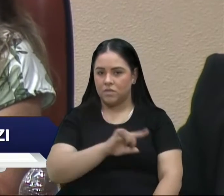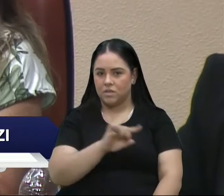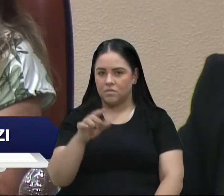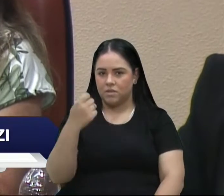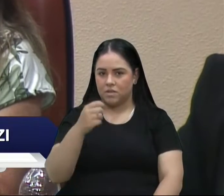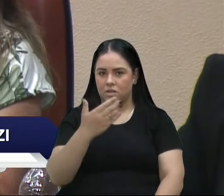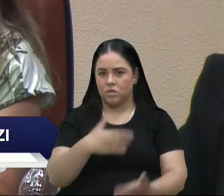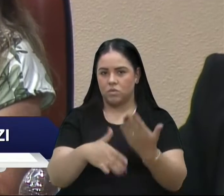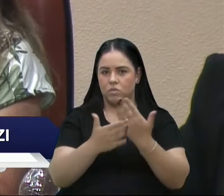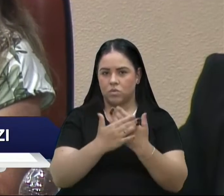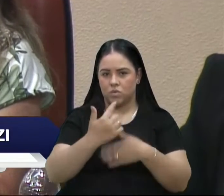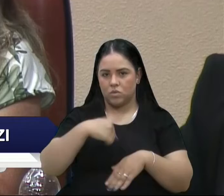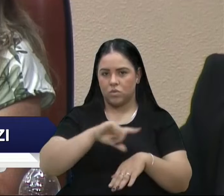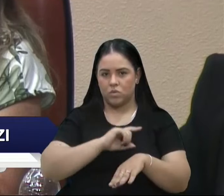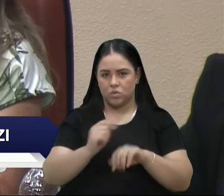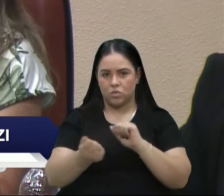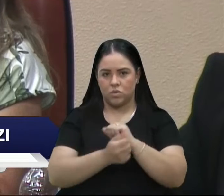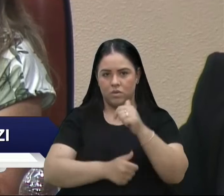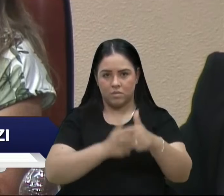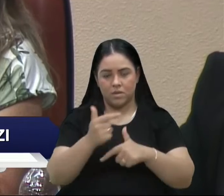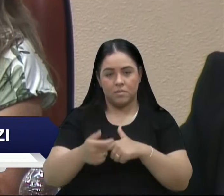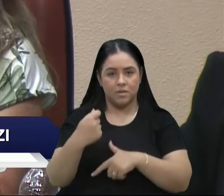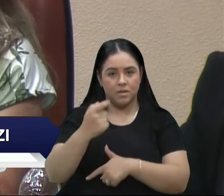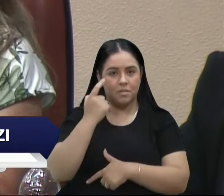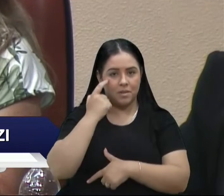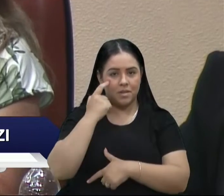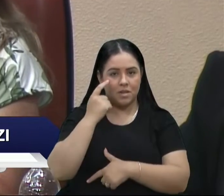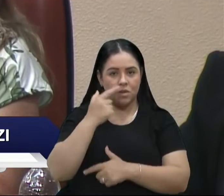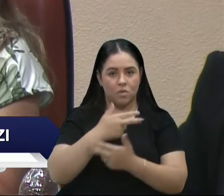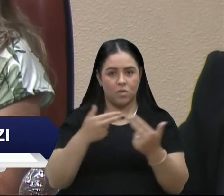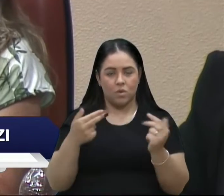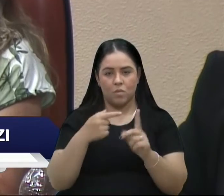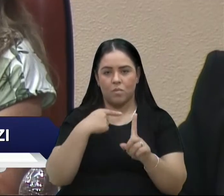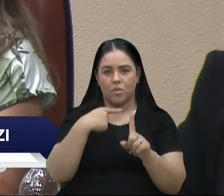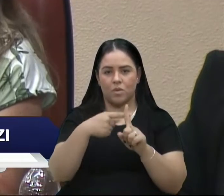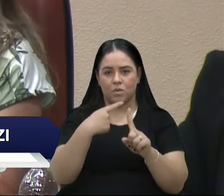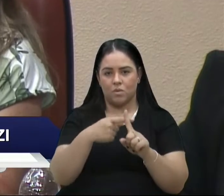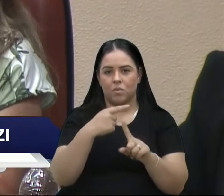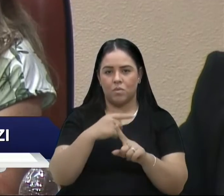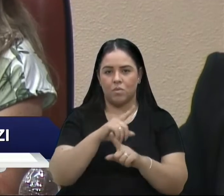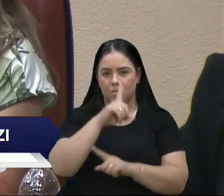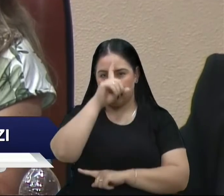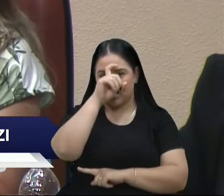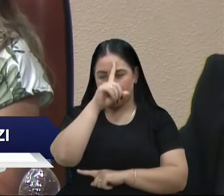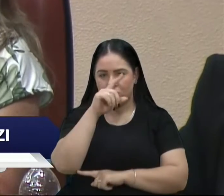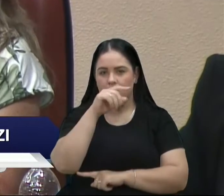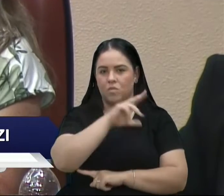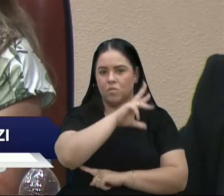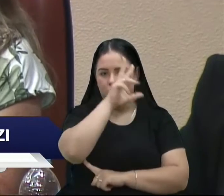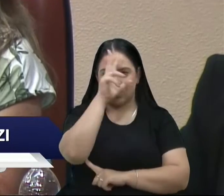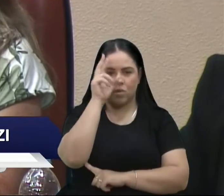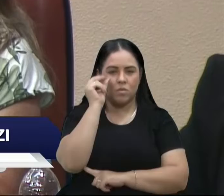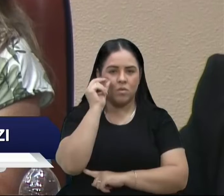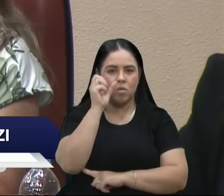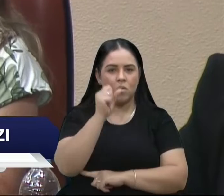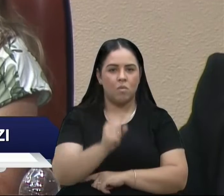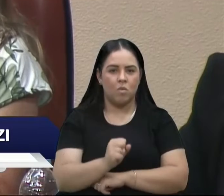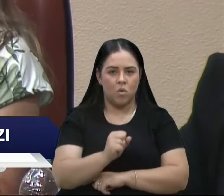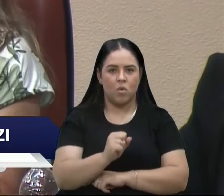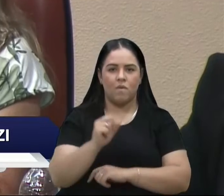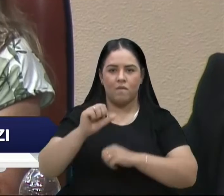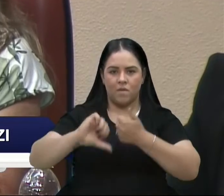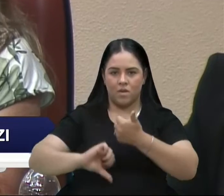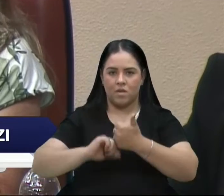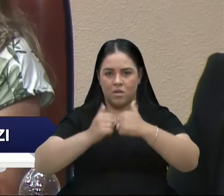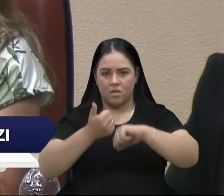a gente está aí para trabalhar junto. Né? Temos que pensar em pautas positivas. Um hospital municipal pode ser avaliado,